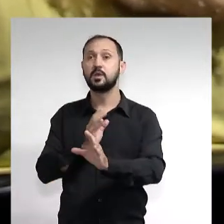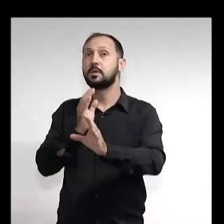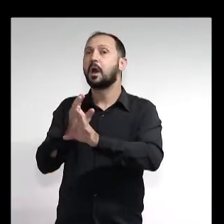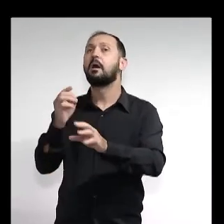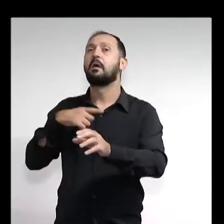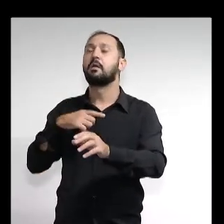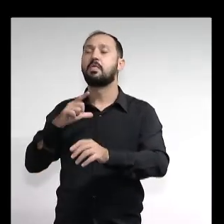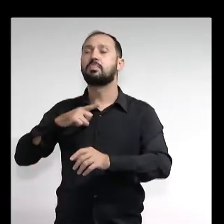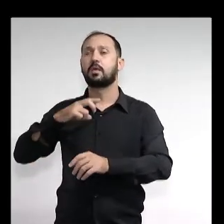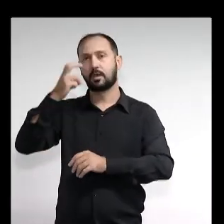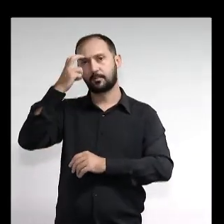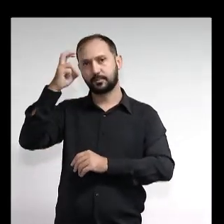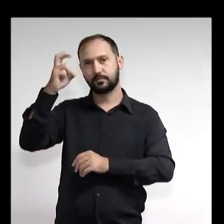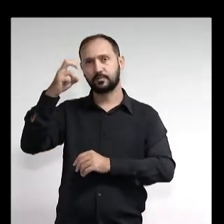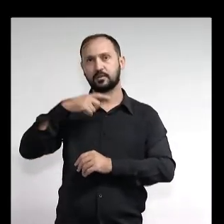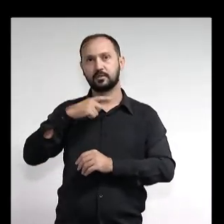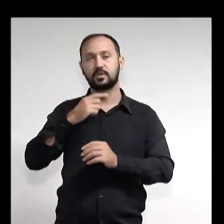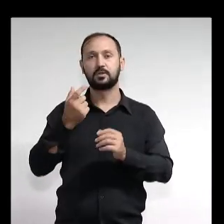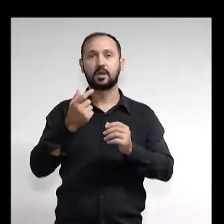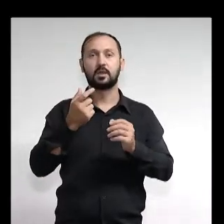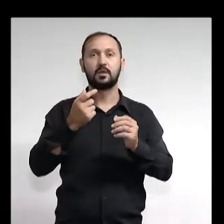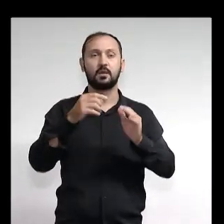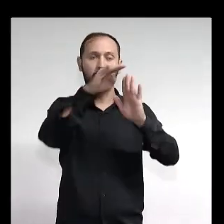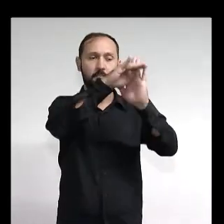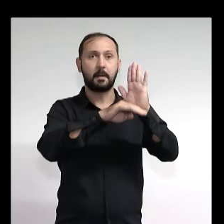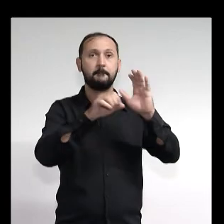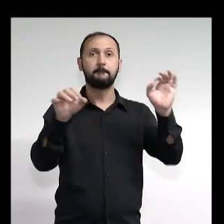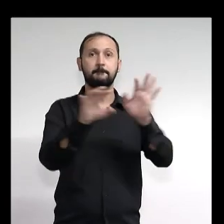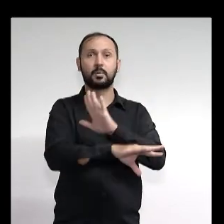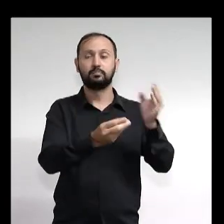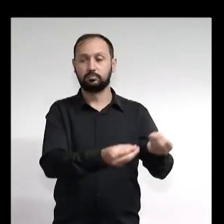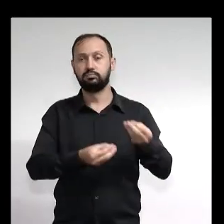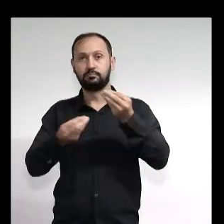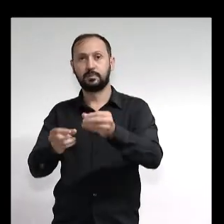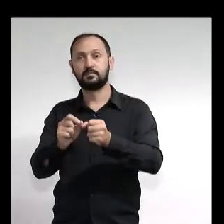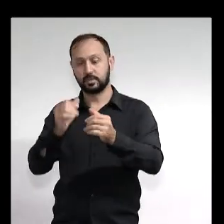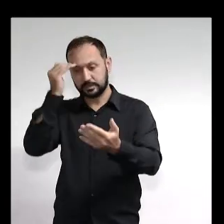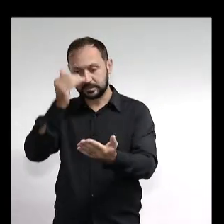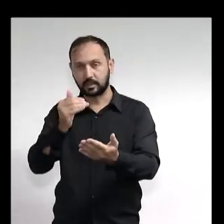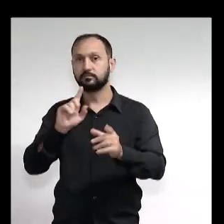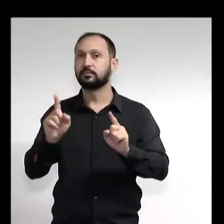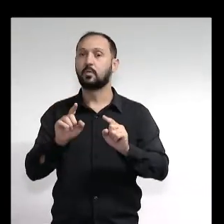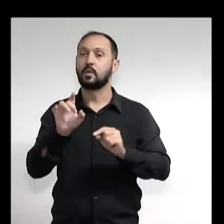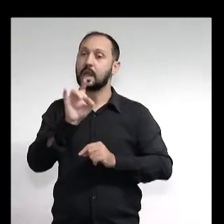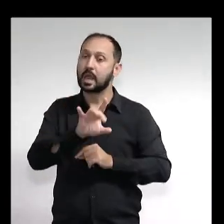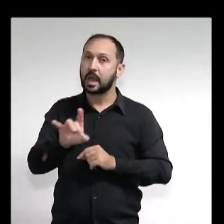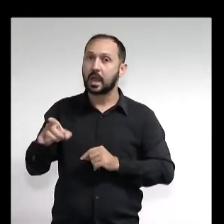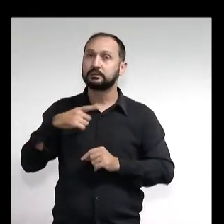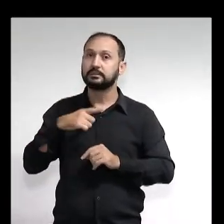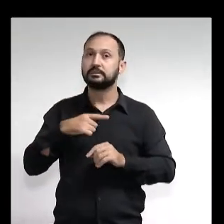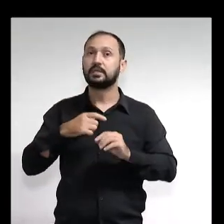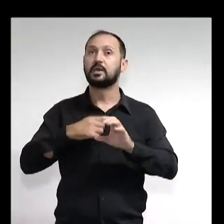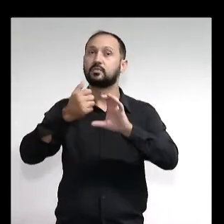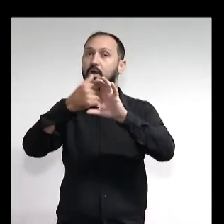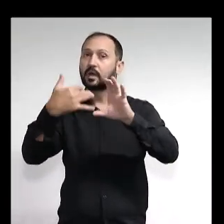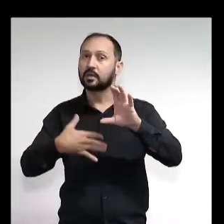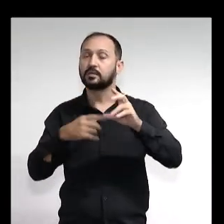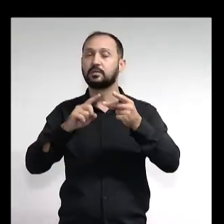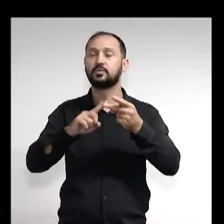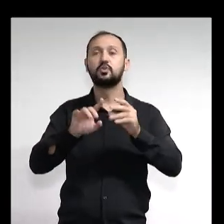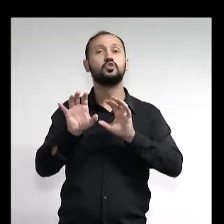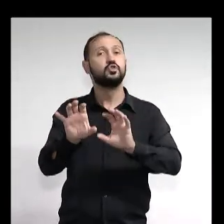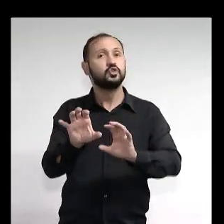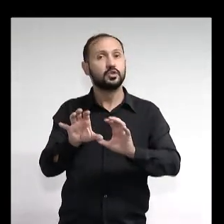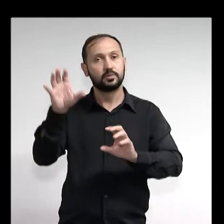estudante seja identificado com altas habilidades, que venha uma receita pronta. Cada estudante tem suas características,